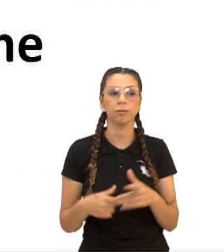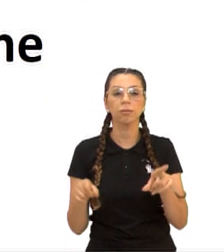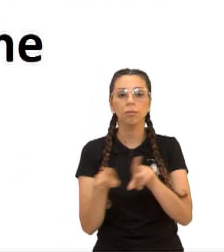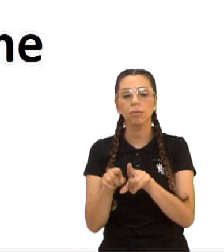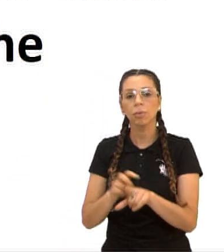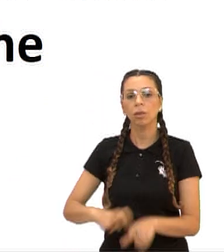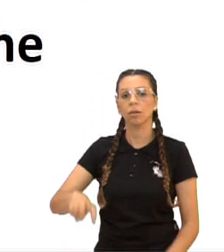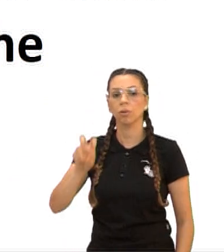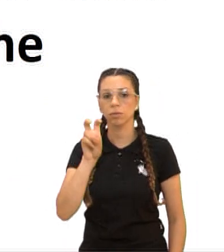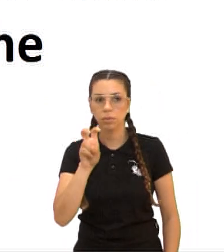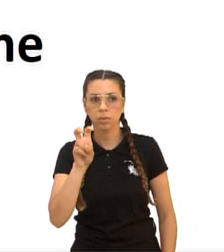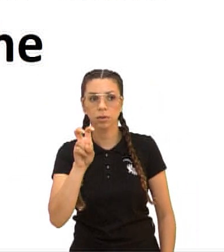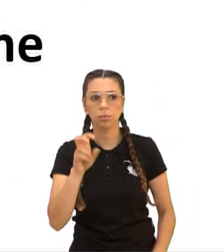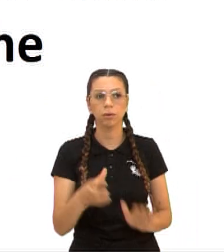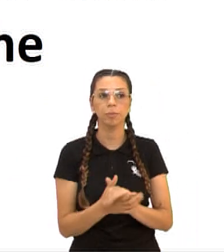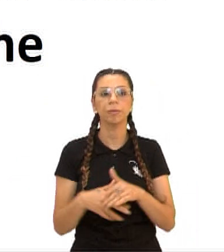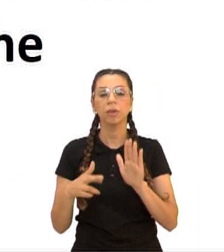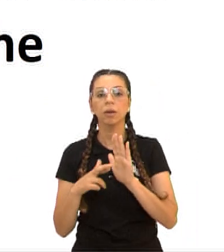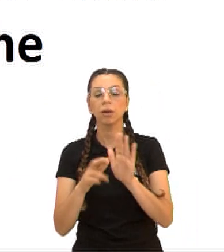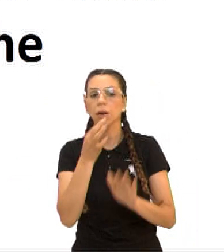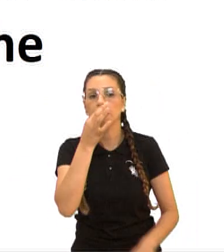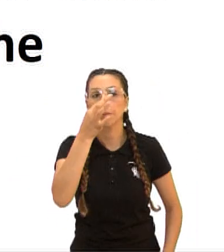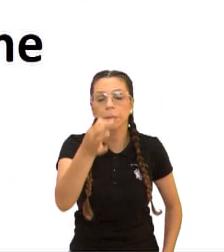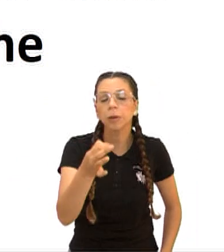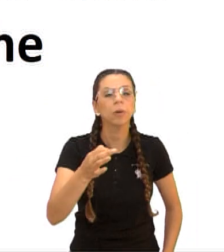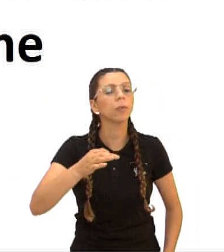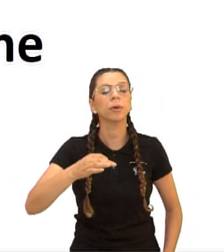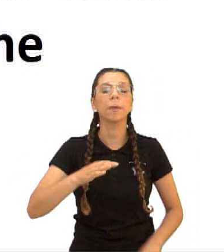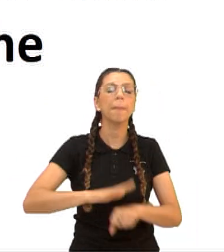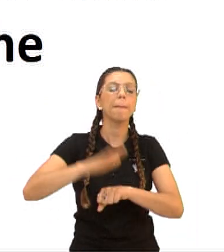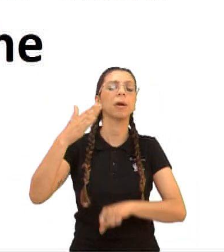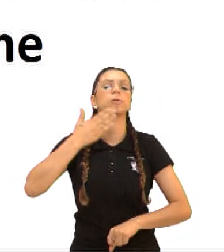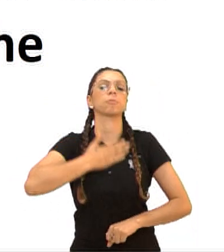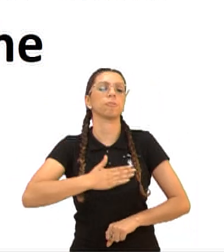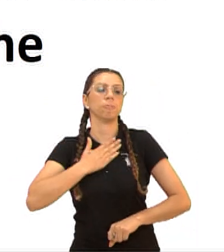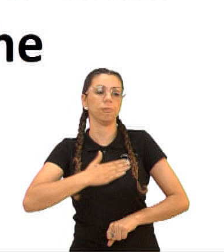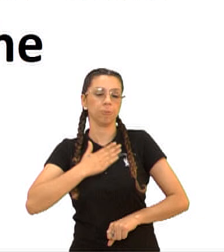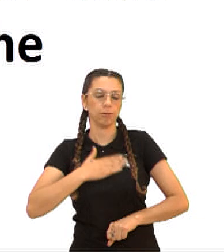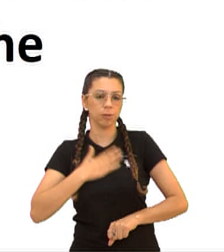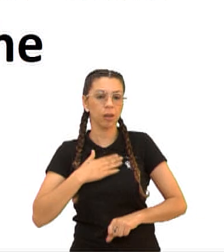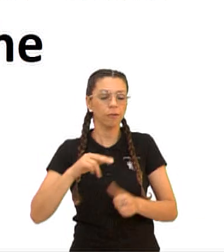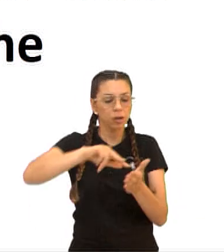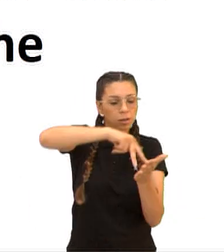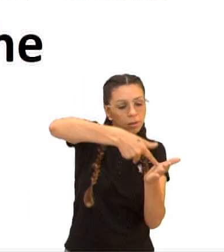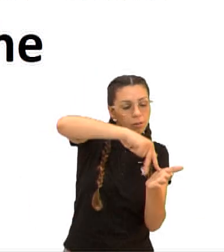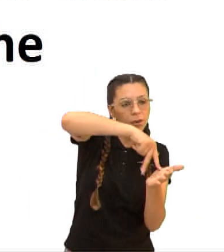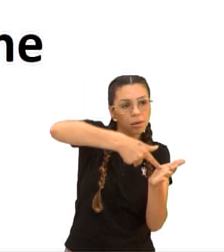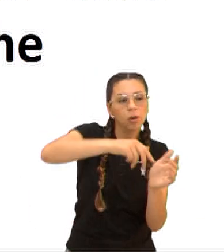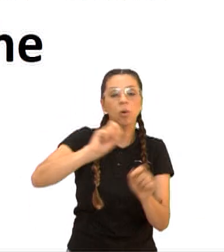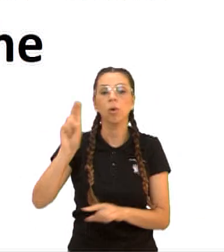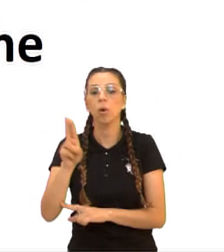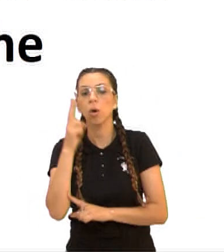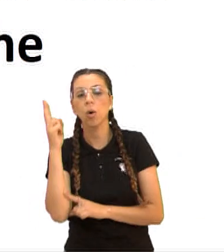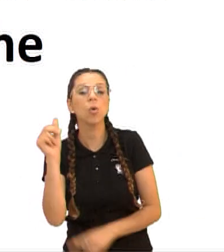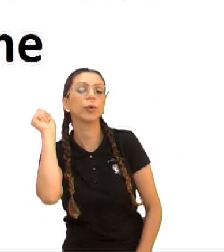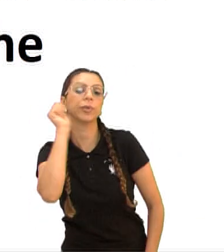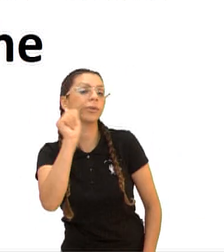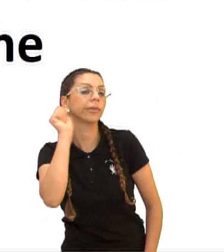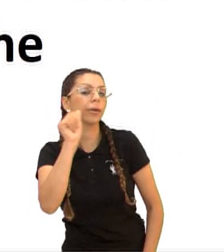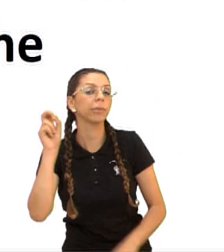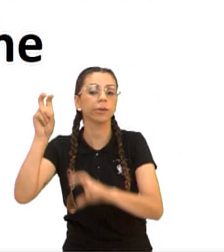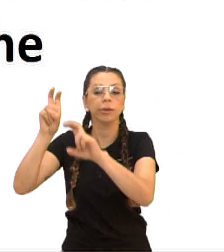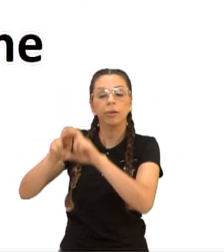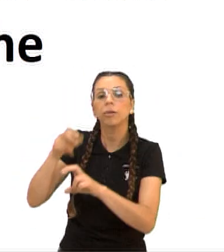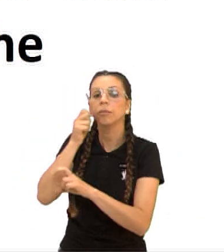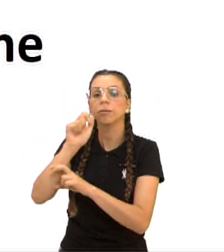do Degas, qual delas você mais gostou? Das obras do Degas, lá das bailarinas, ou dessa obra da menina, como eu falei,